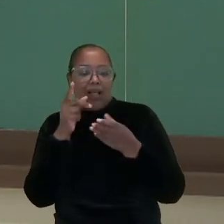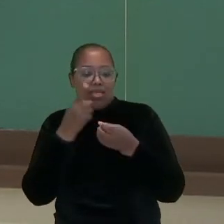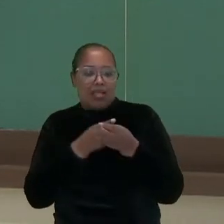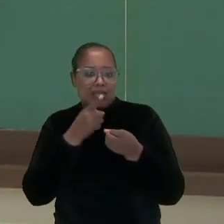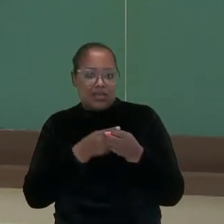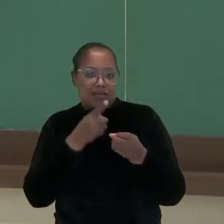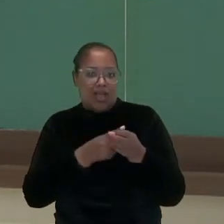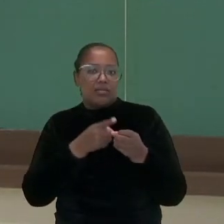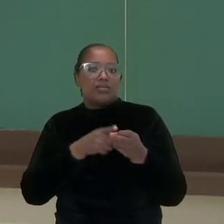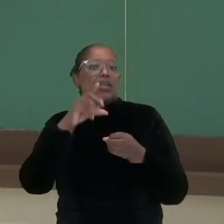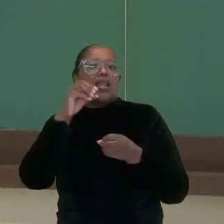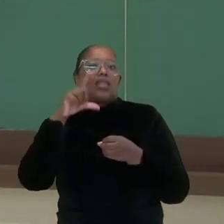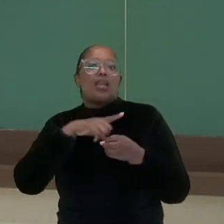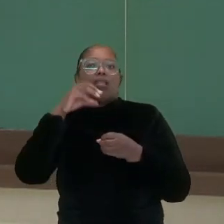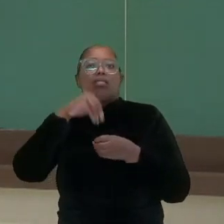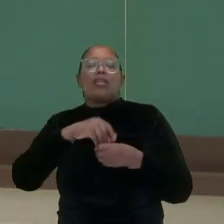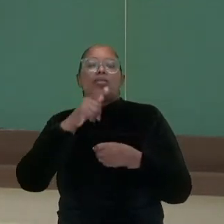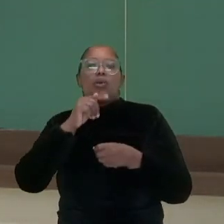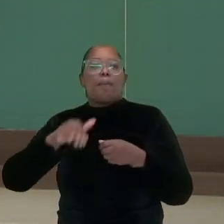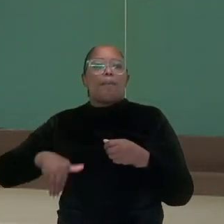liberado na atmosfera.